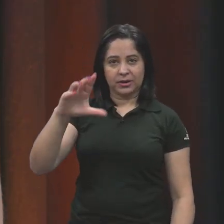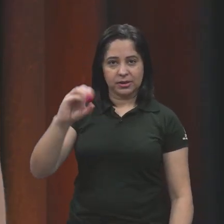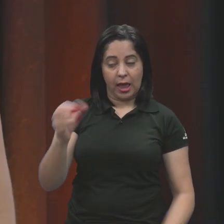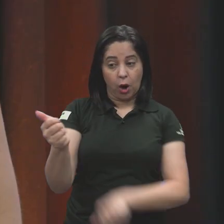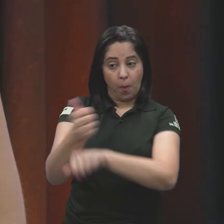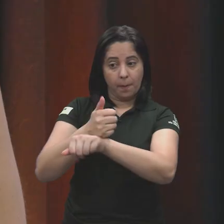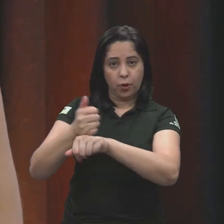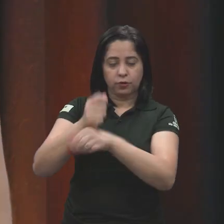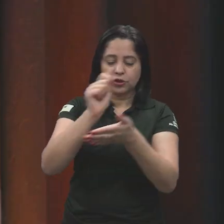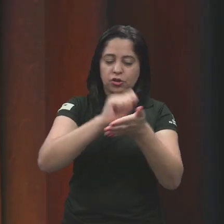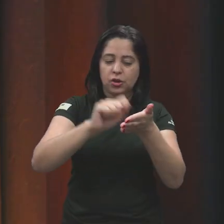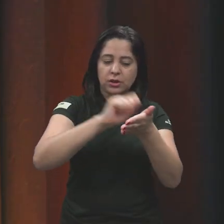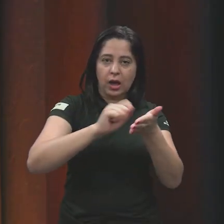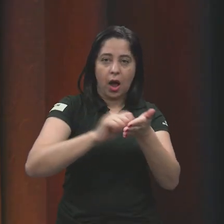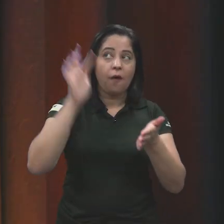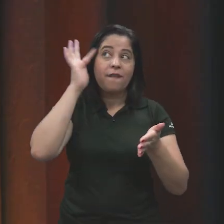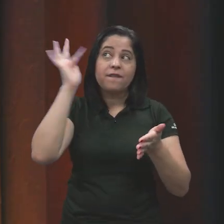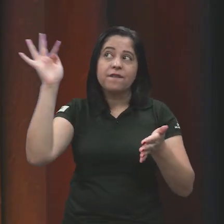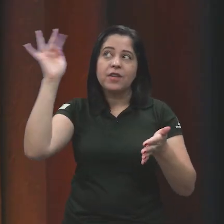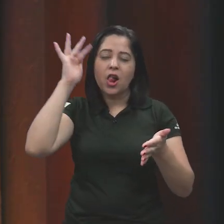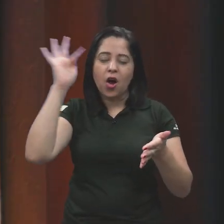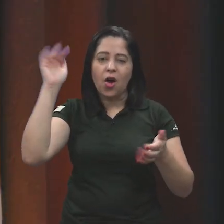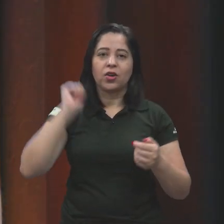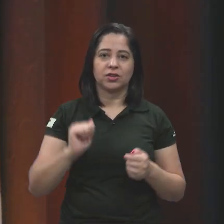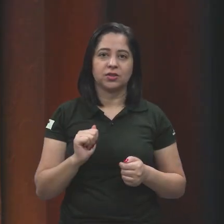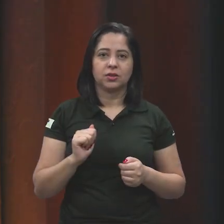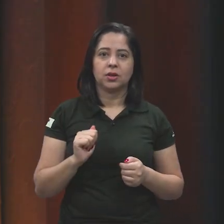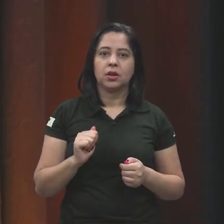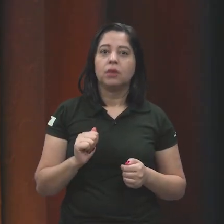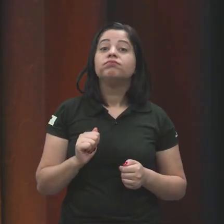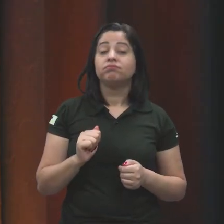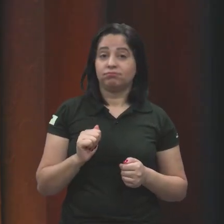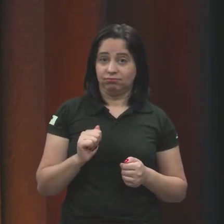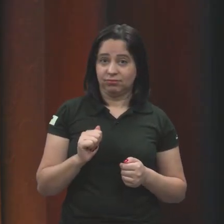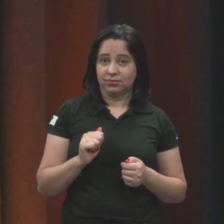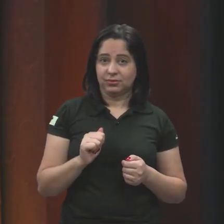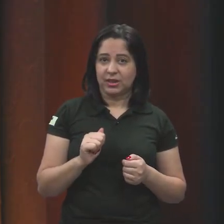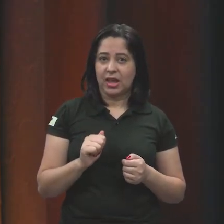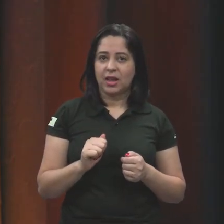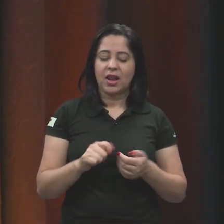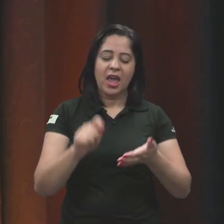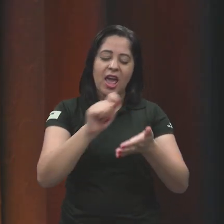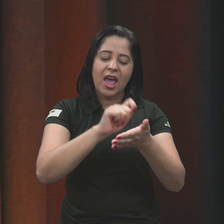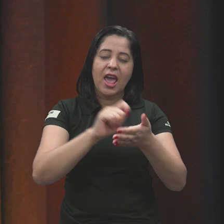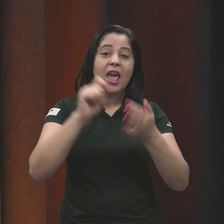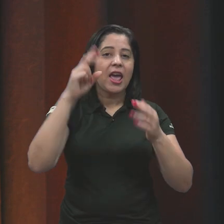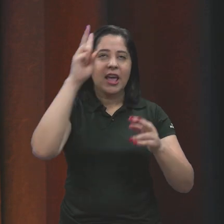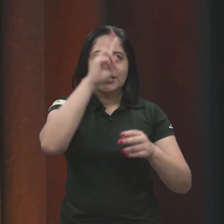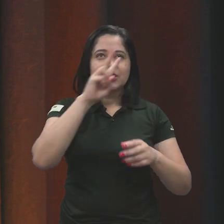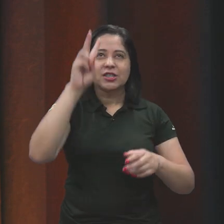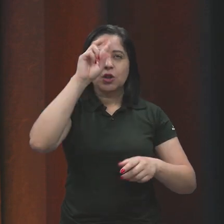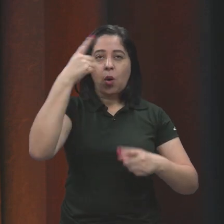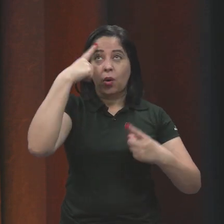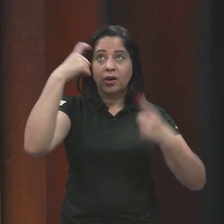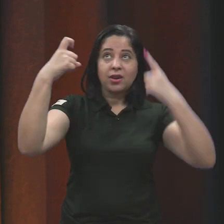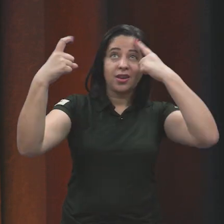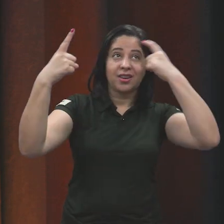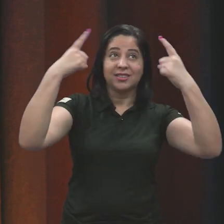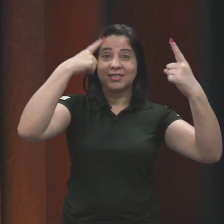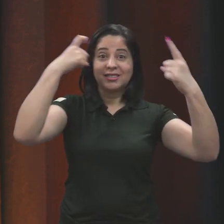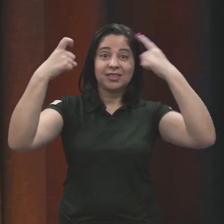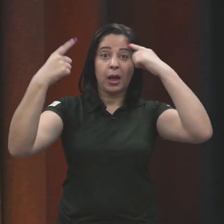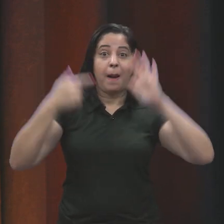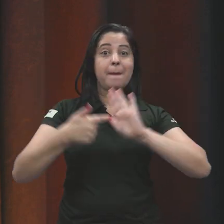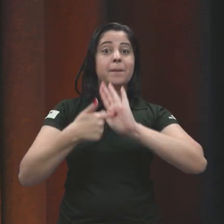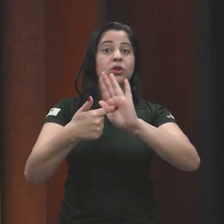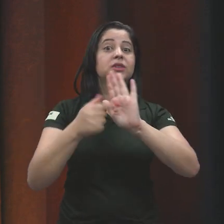escritor, filósofo e historiador. Marcelo cria histórias infantis cheias de criatividade e significado, mostrando